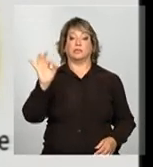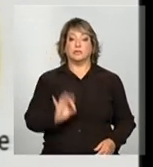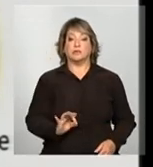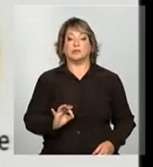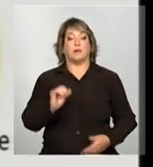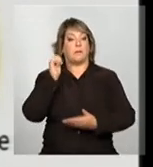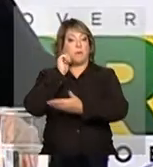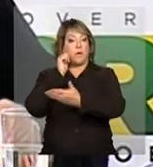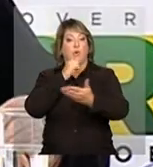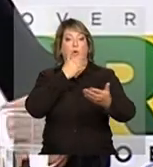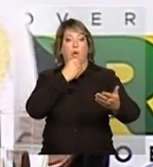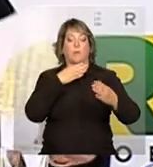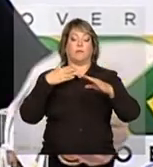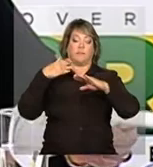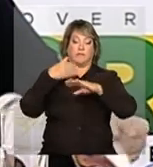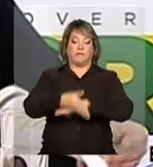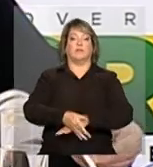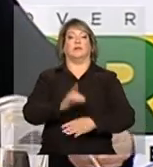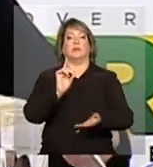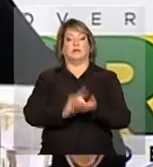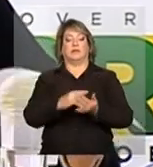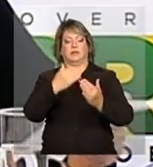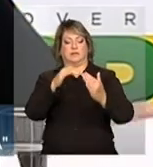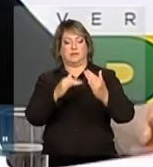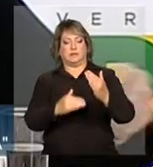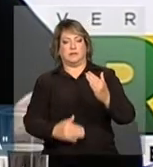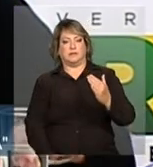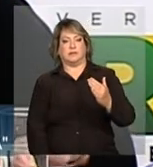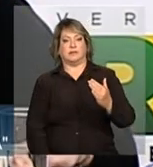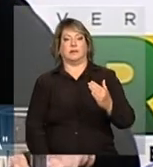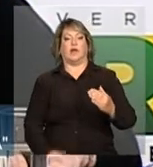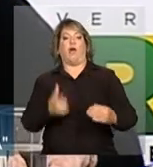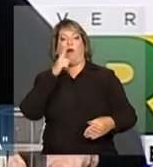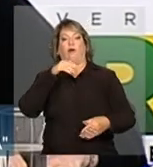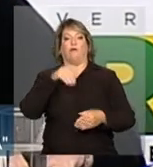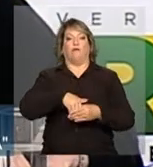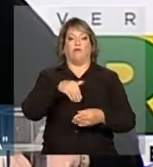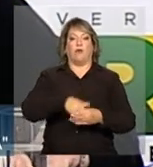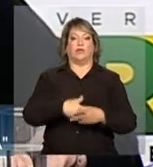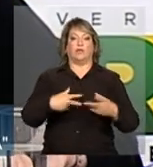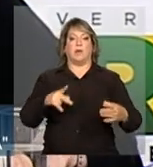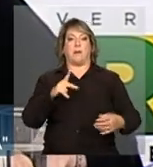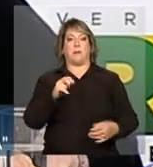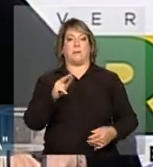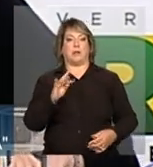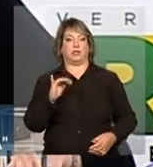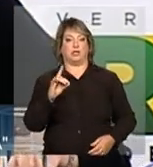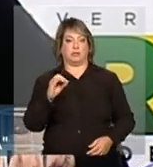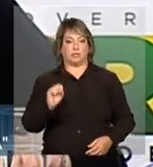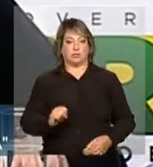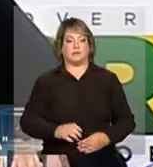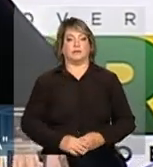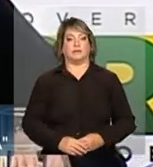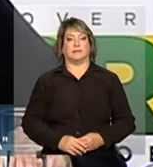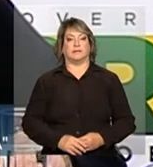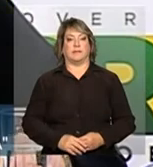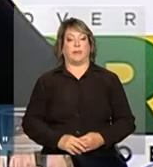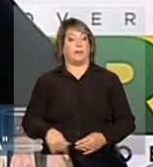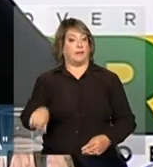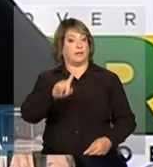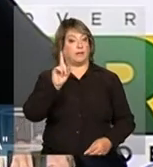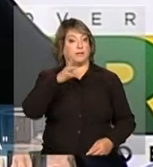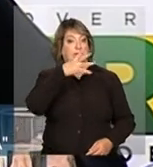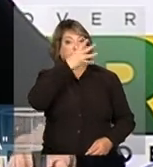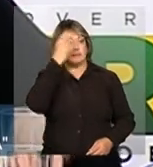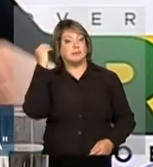homens participem de listas de candidaturas dos partidos. Não se esqueçam